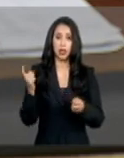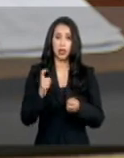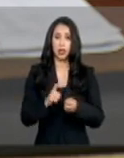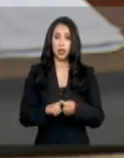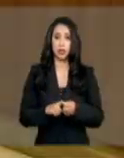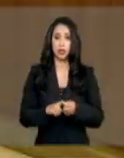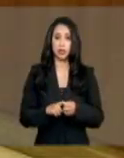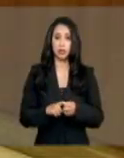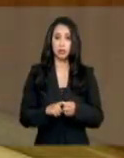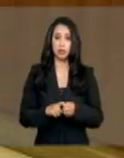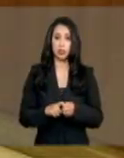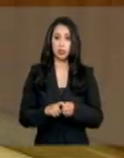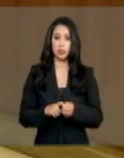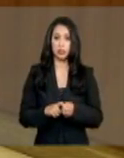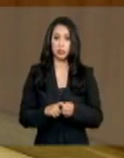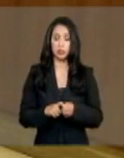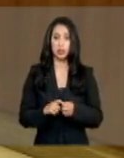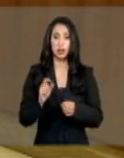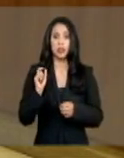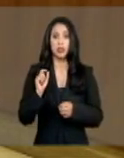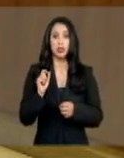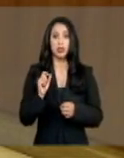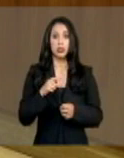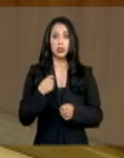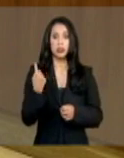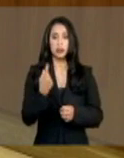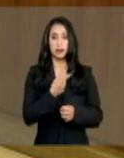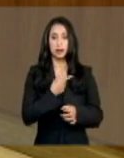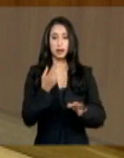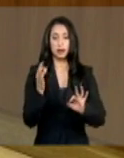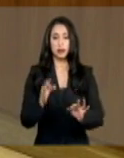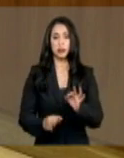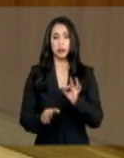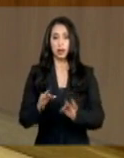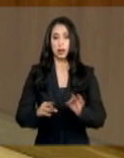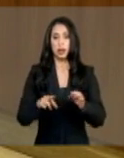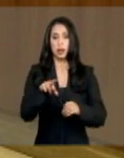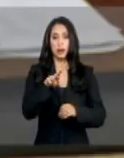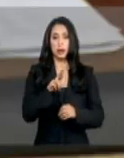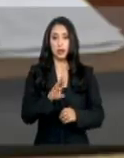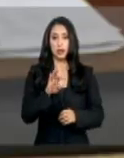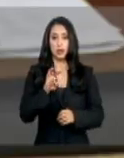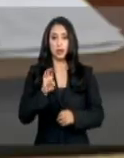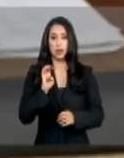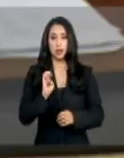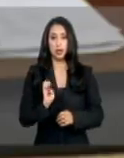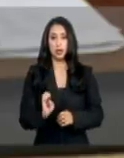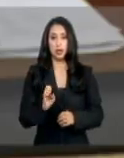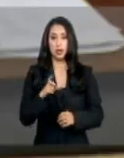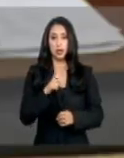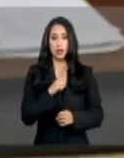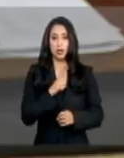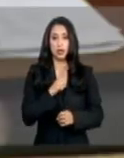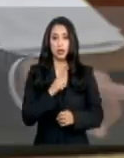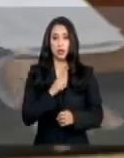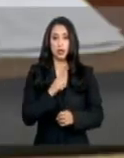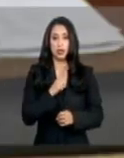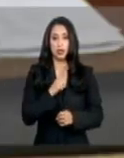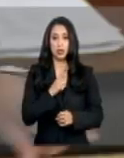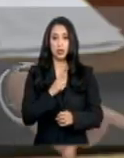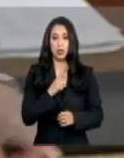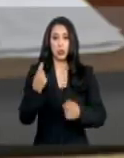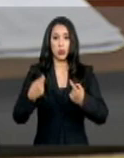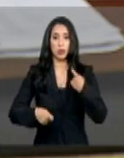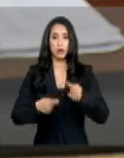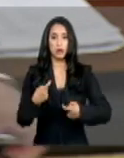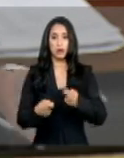instrumental estamos a julgar recurso extraordinário que pressupõe o debate